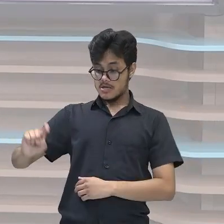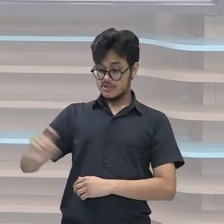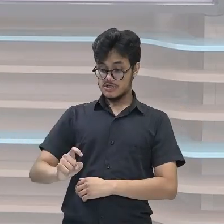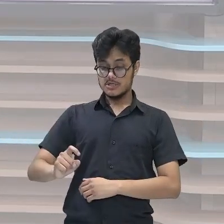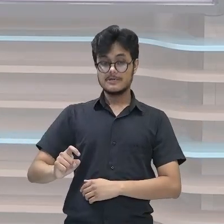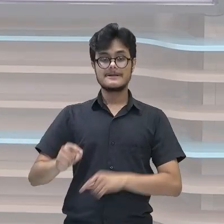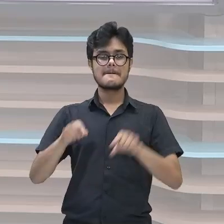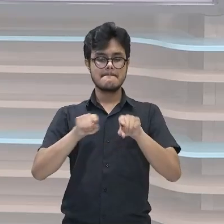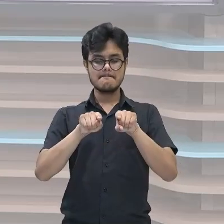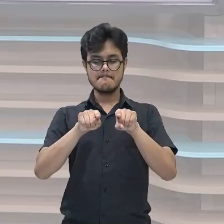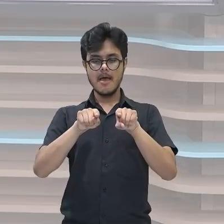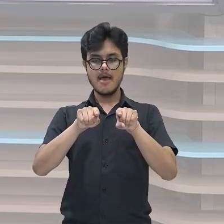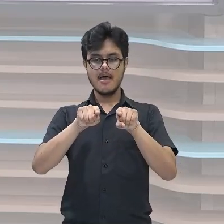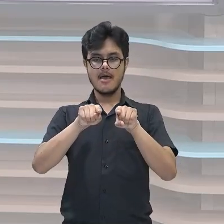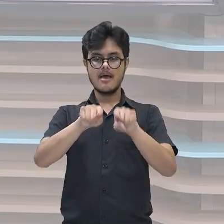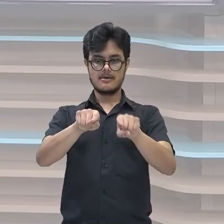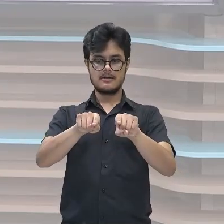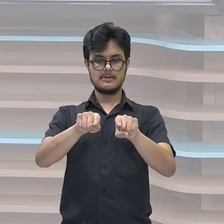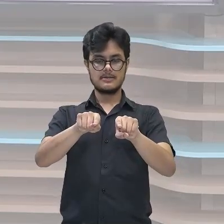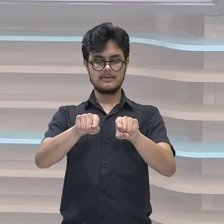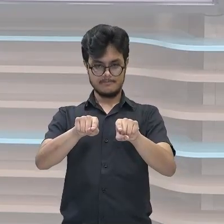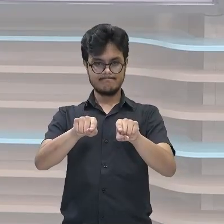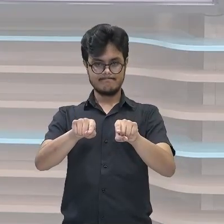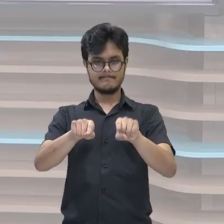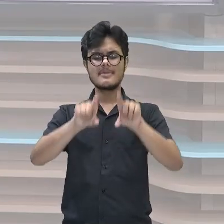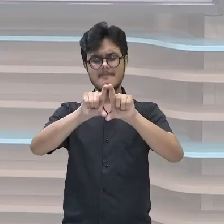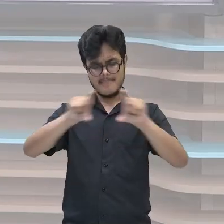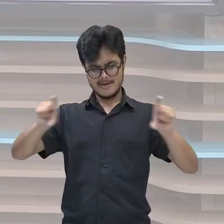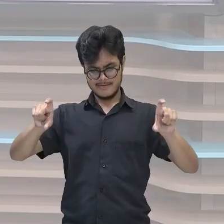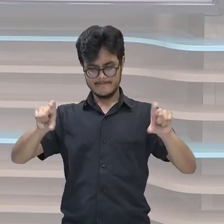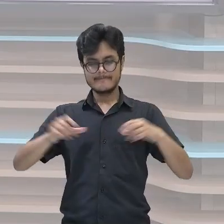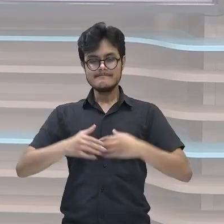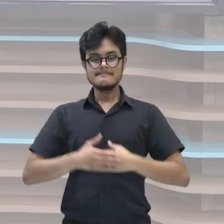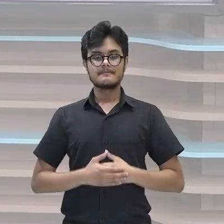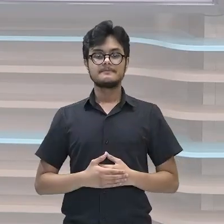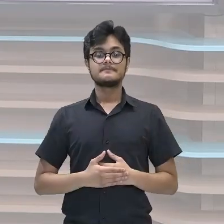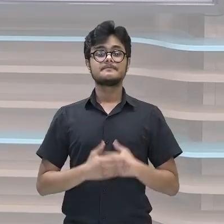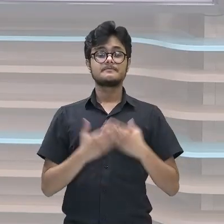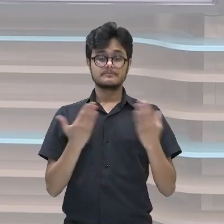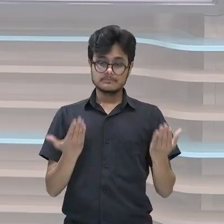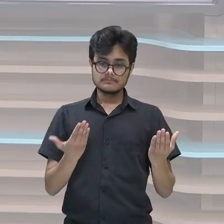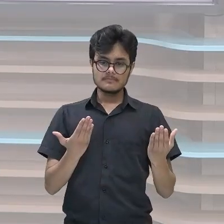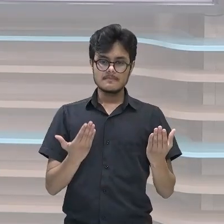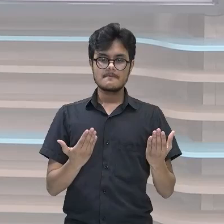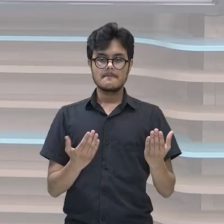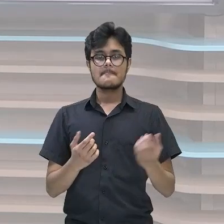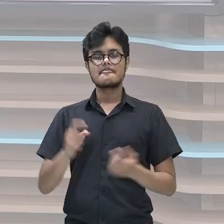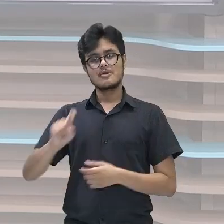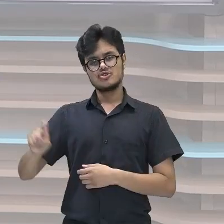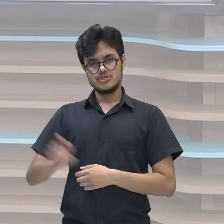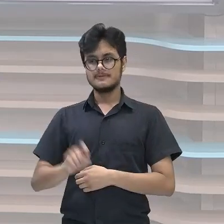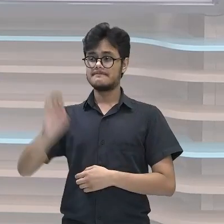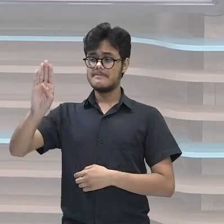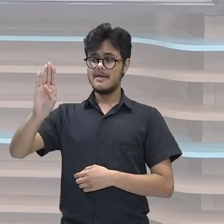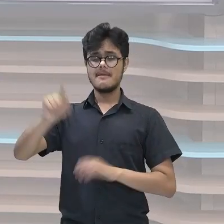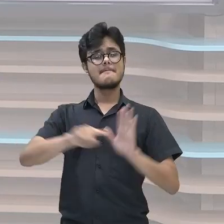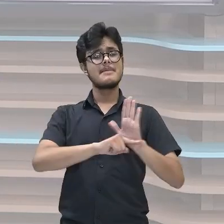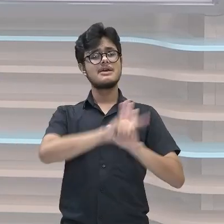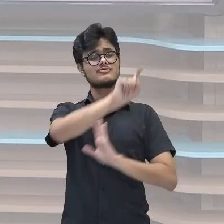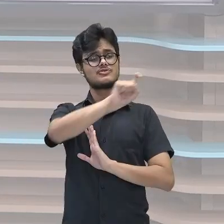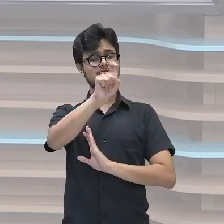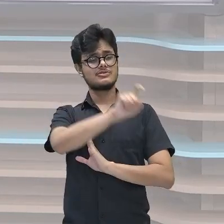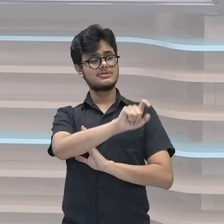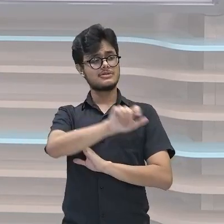seja, for horizontal aí, né, paralelo ao eixo horizontal, você só vai pegar o x do b menos o x do